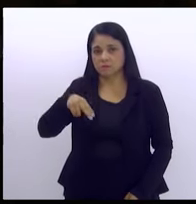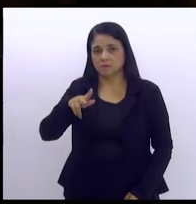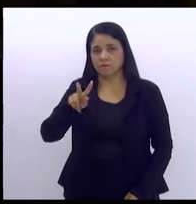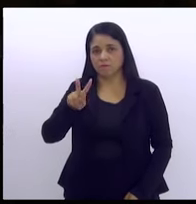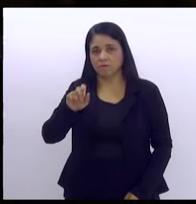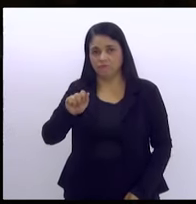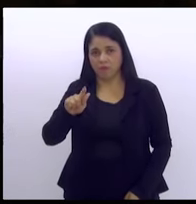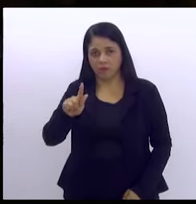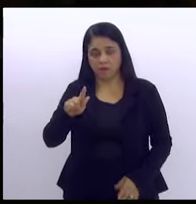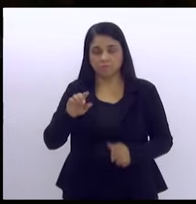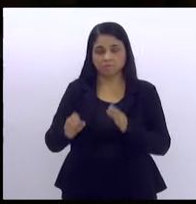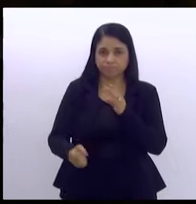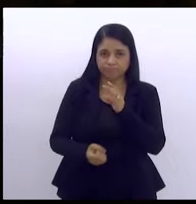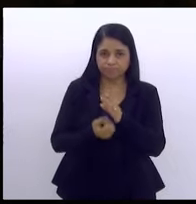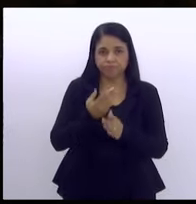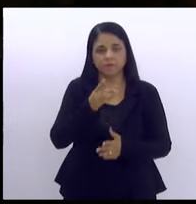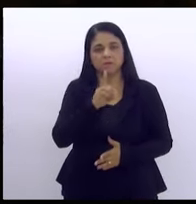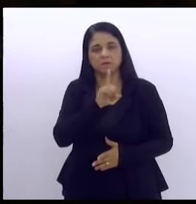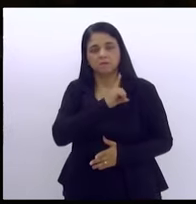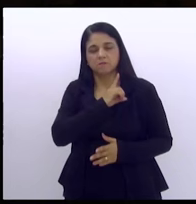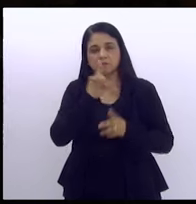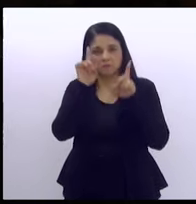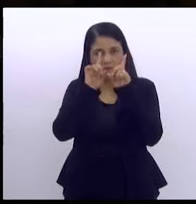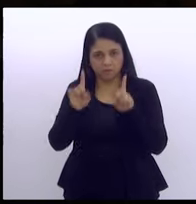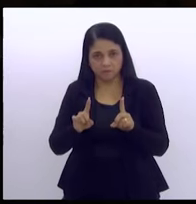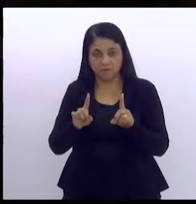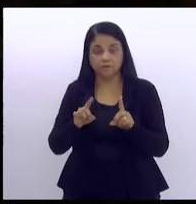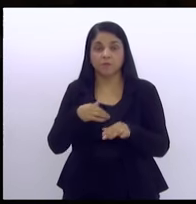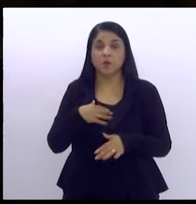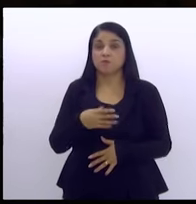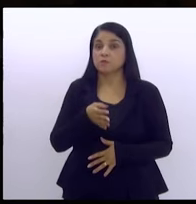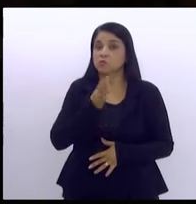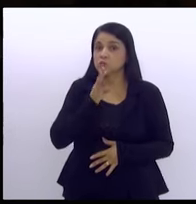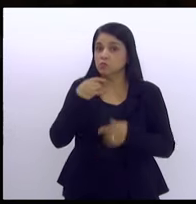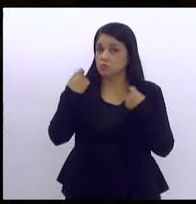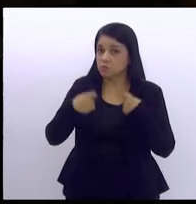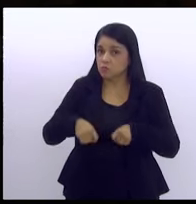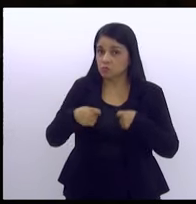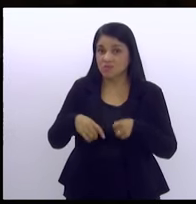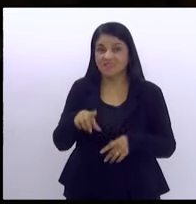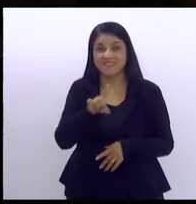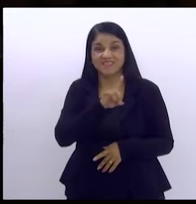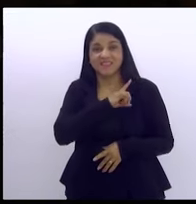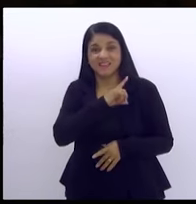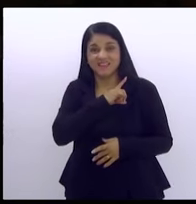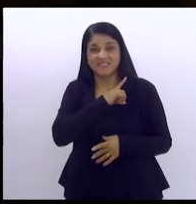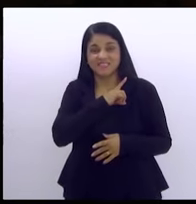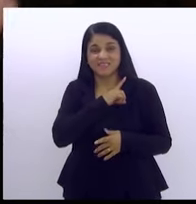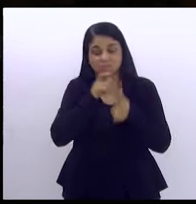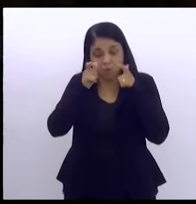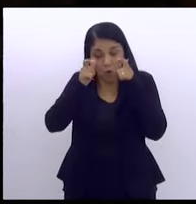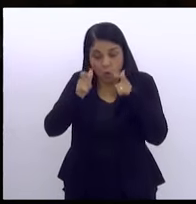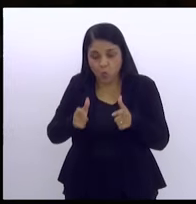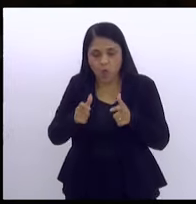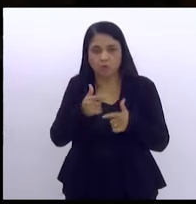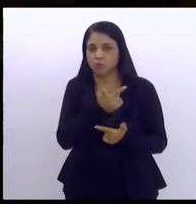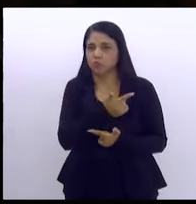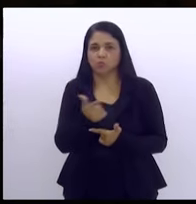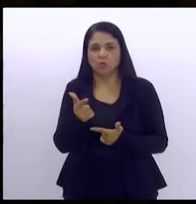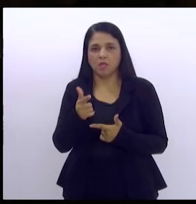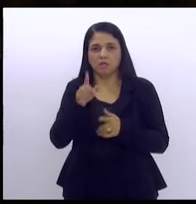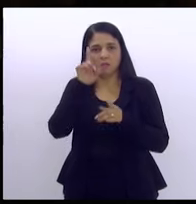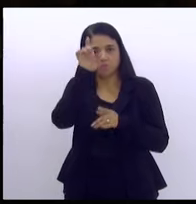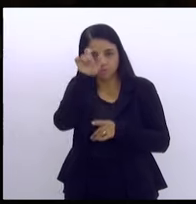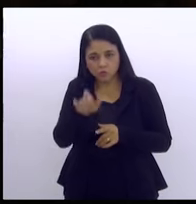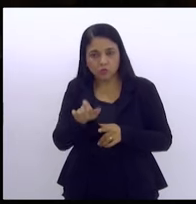da Pessoa com Deficiência. Mas isso também é um fato, e é preciso reconhecer, que nós não temos uma delegacia física da pessoa com deficiência.